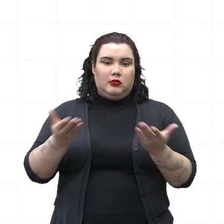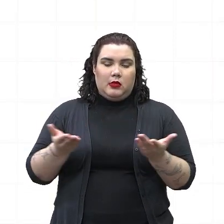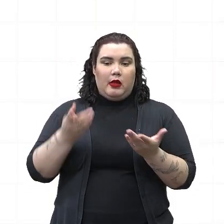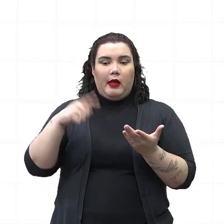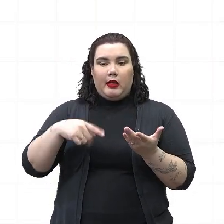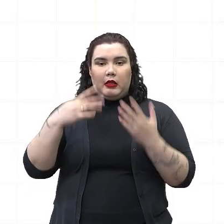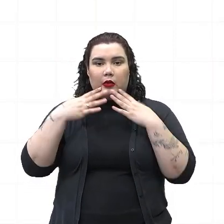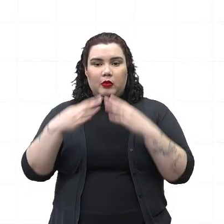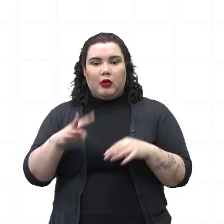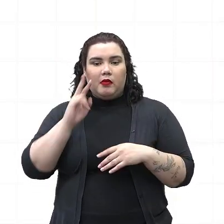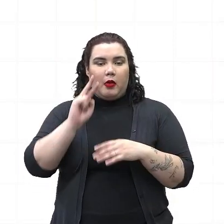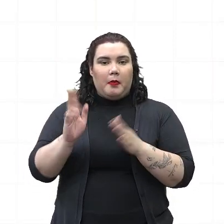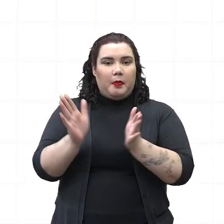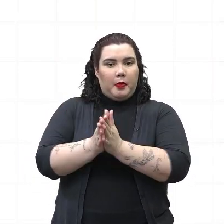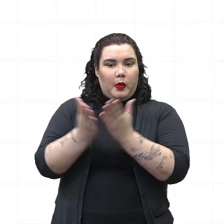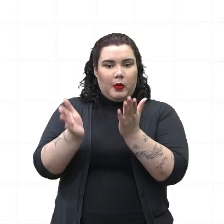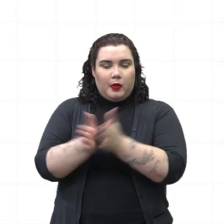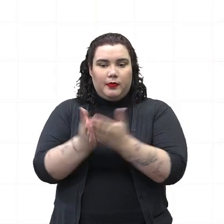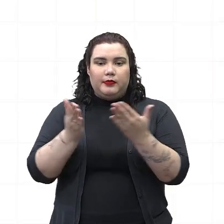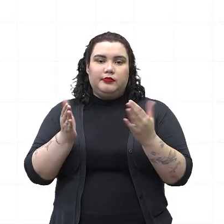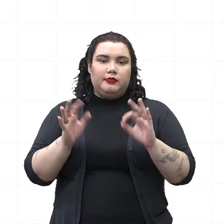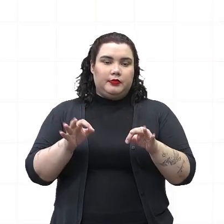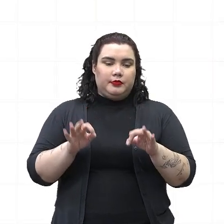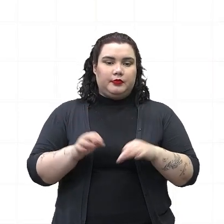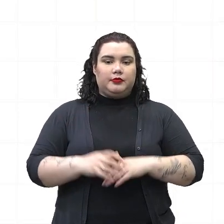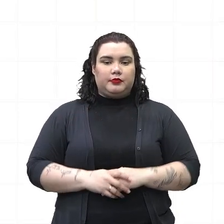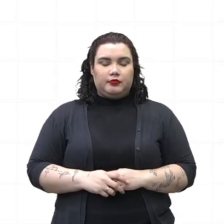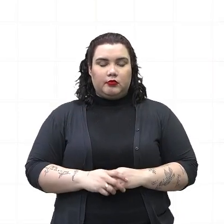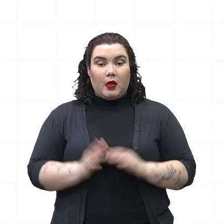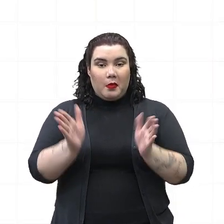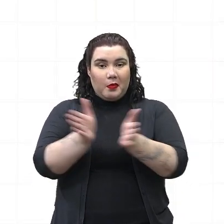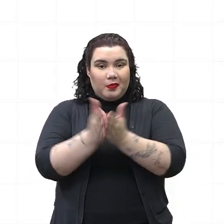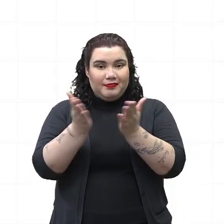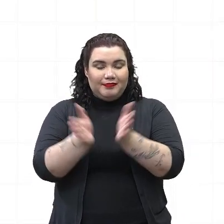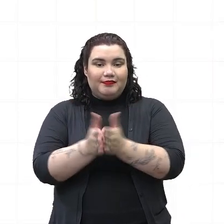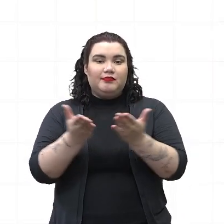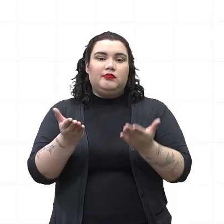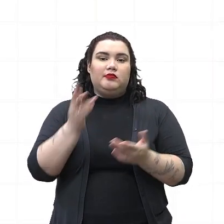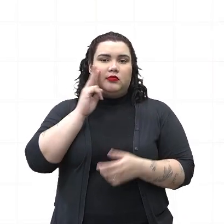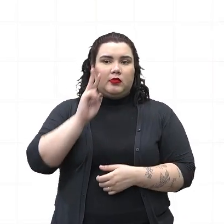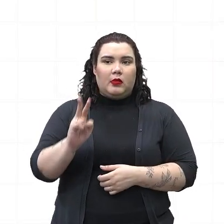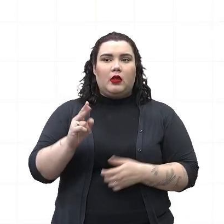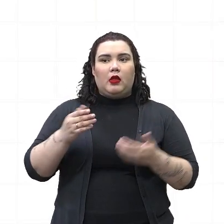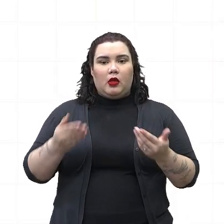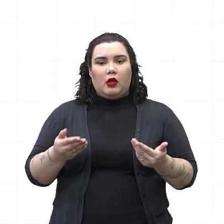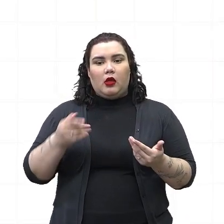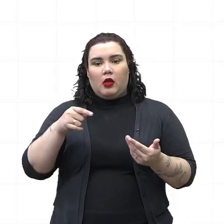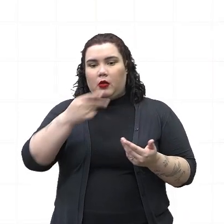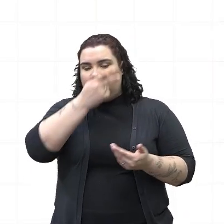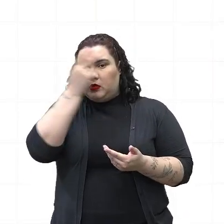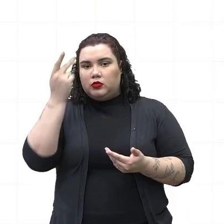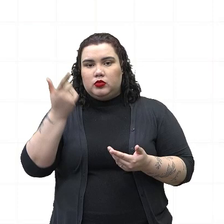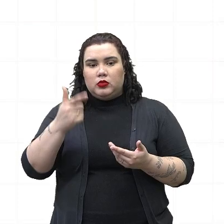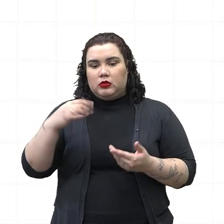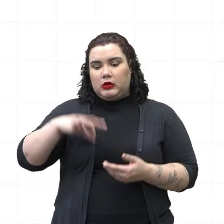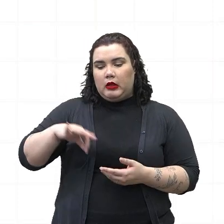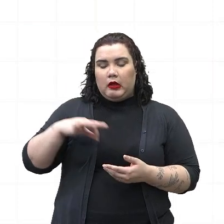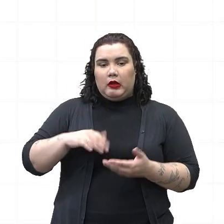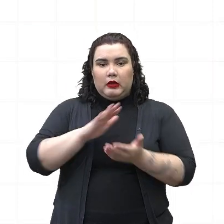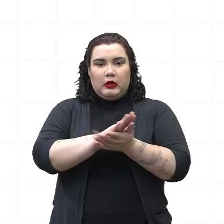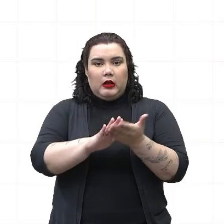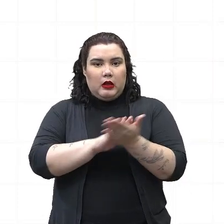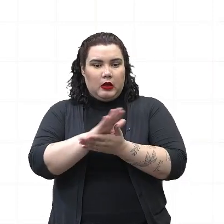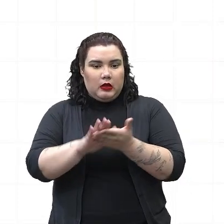muito comuns, infelizmente. Né? A pobreza é quando você tem a renda insuficiente para atender o conjunto de suas